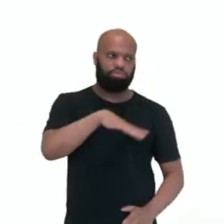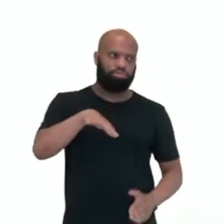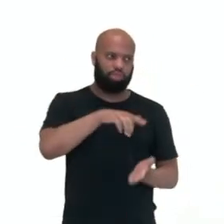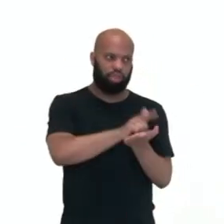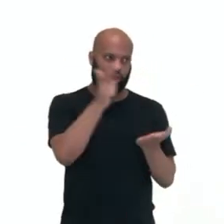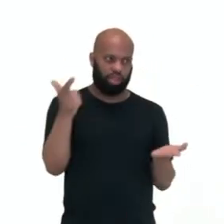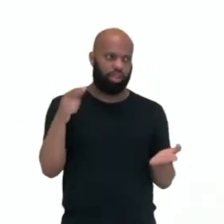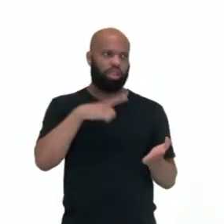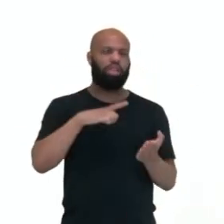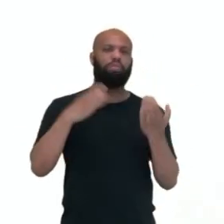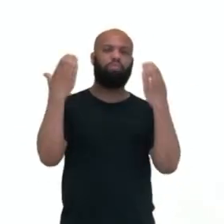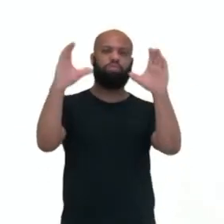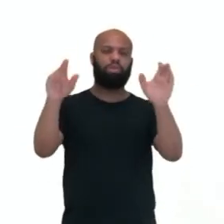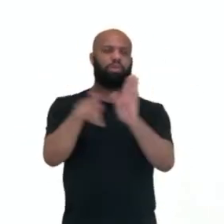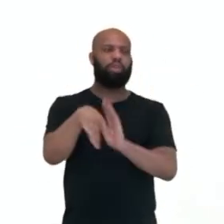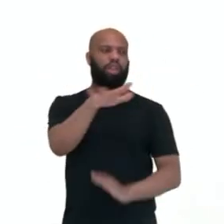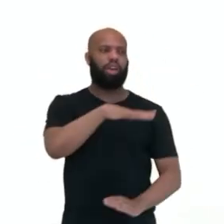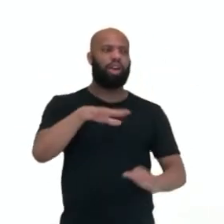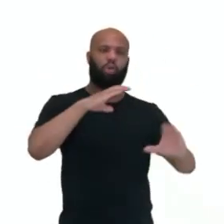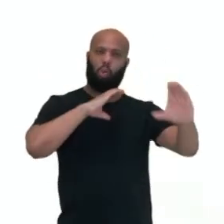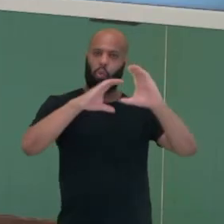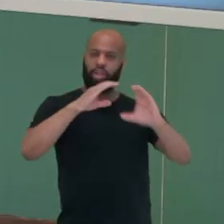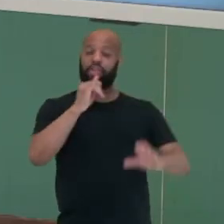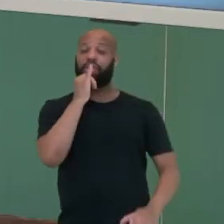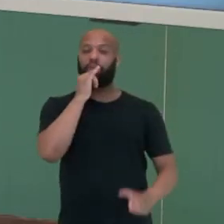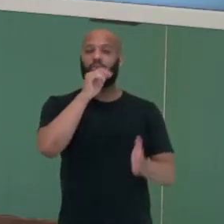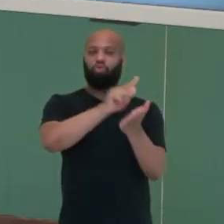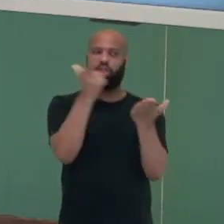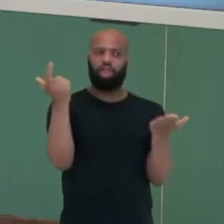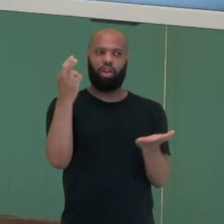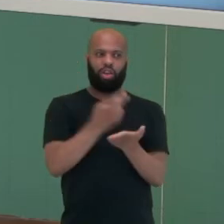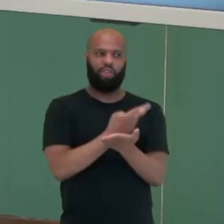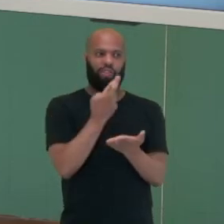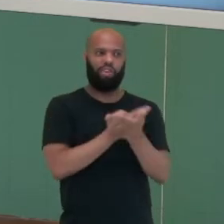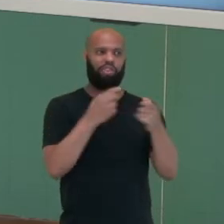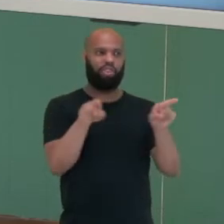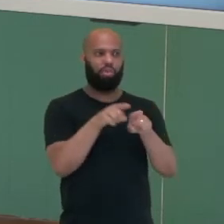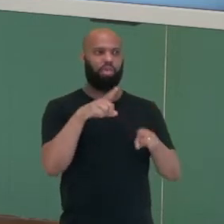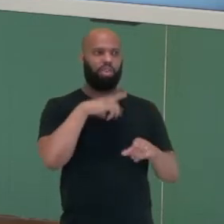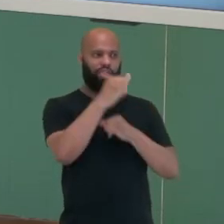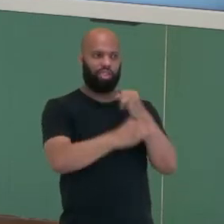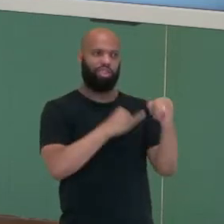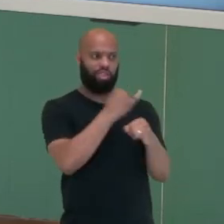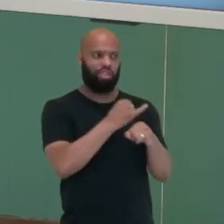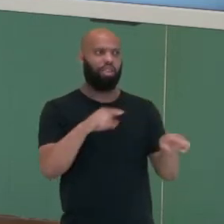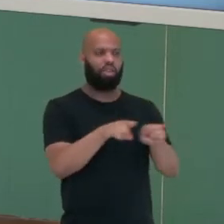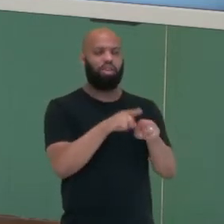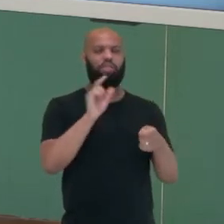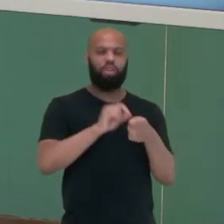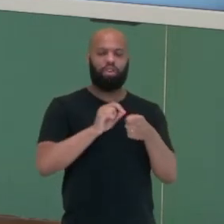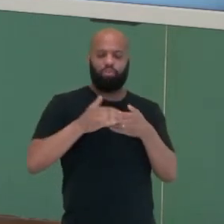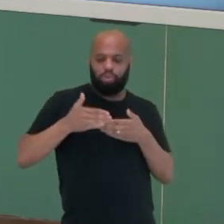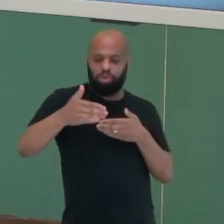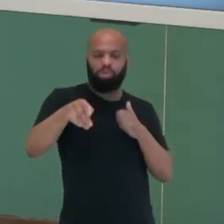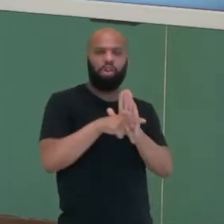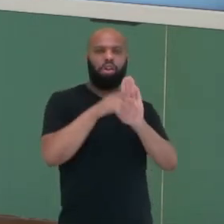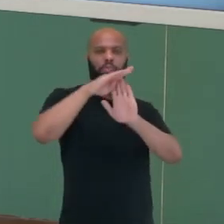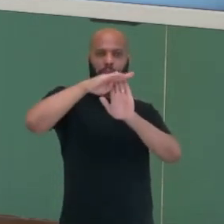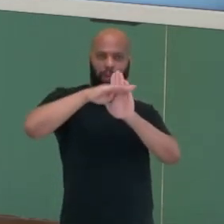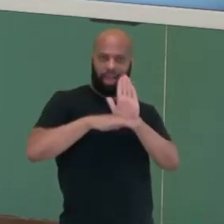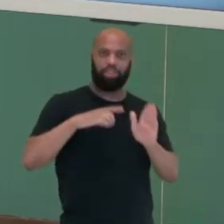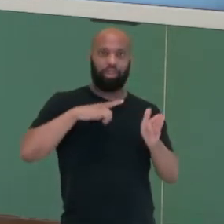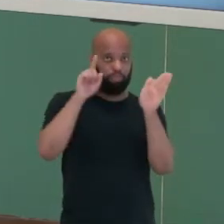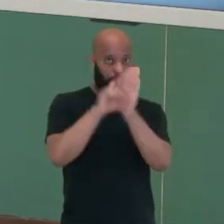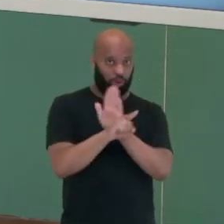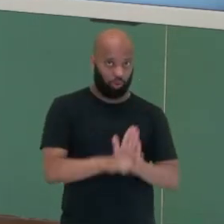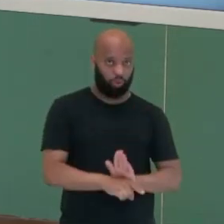É publicado nos meios de comunicação, como jornais, revistas, internet. Deve ser realizado a partir de um roteiro com